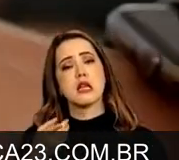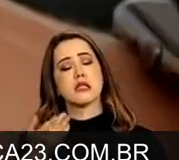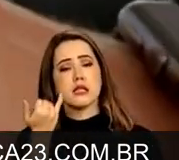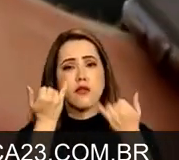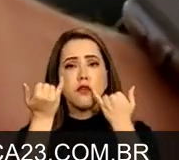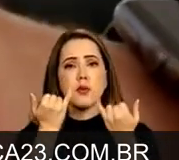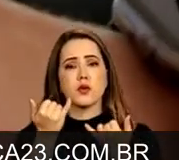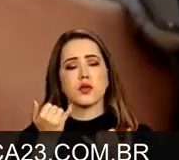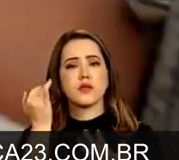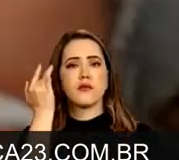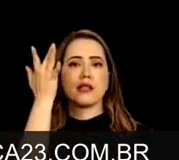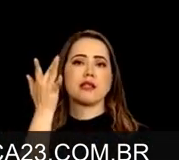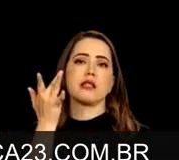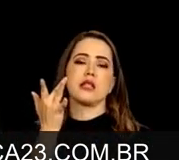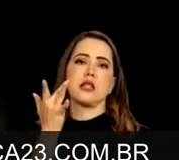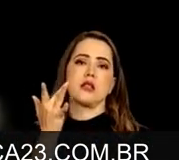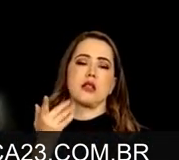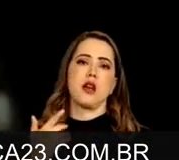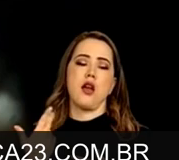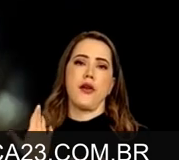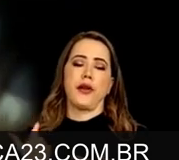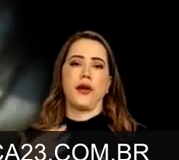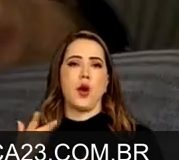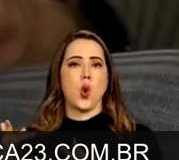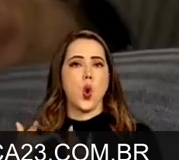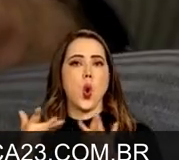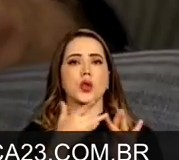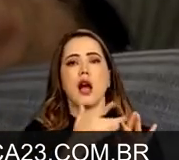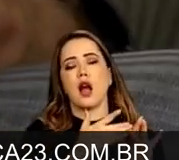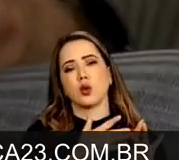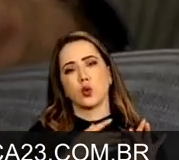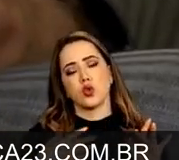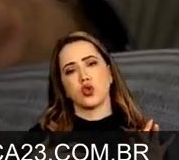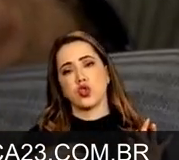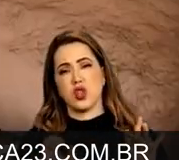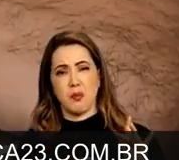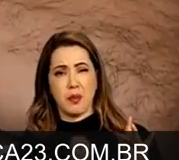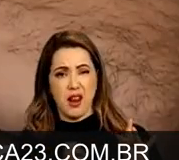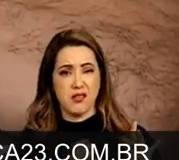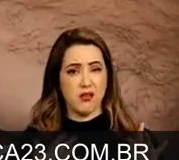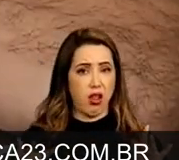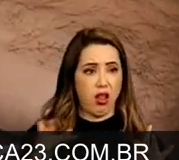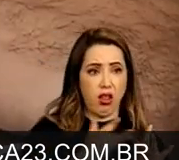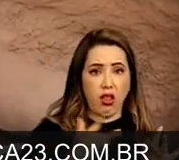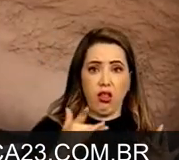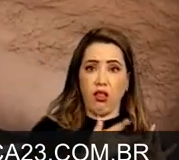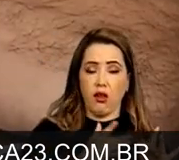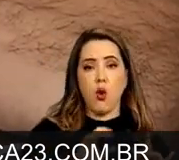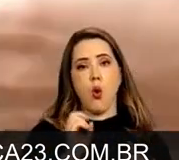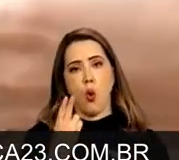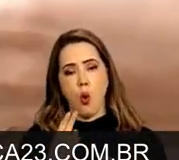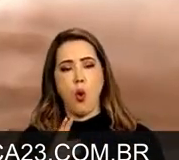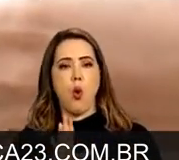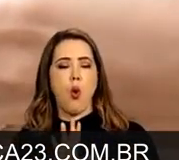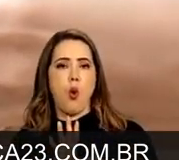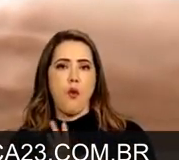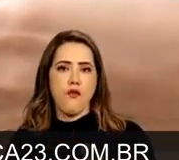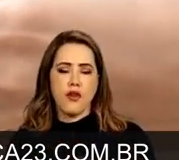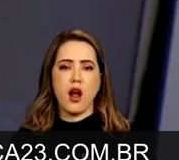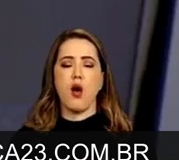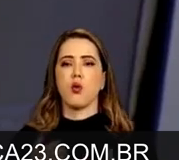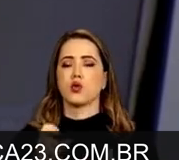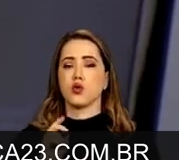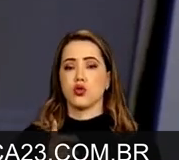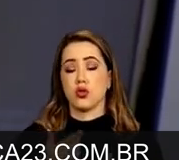facilitam ocorrências como abordagens não autorizadas de empresas, fraudes e, dependendo da situação, ameaça